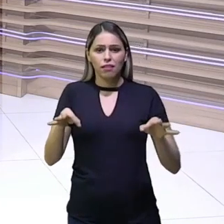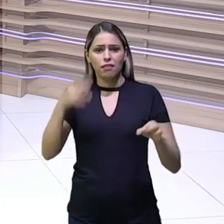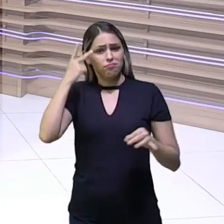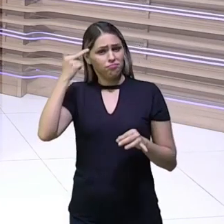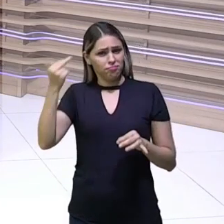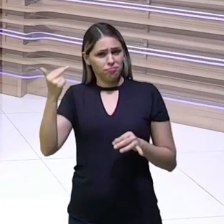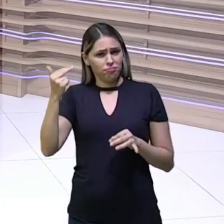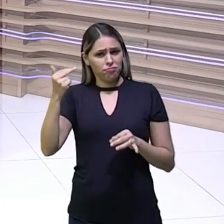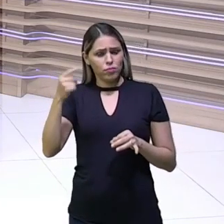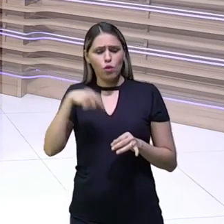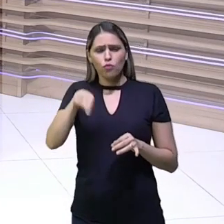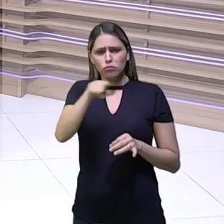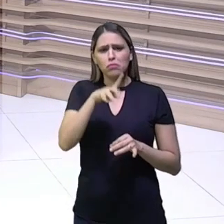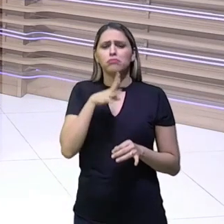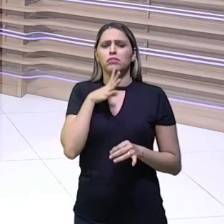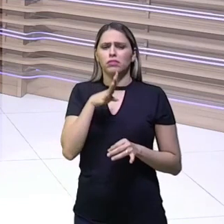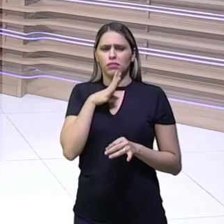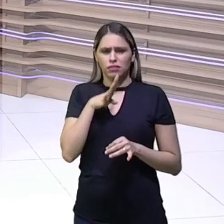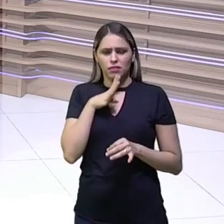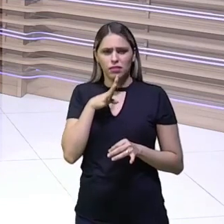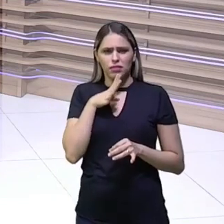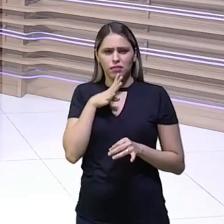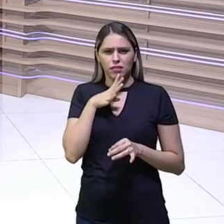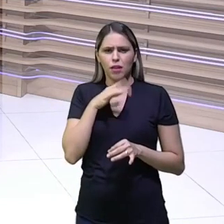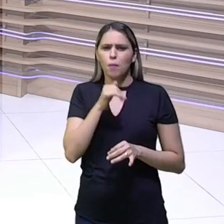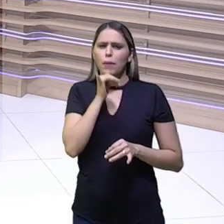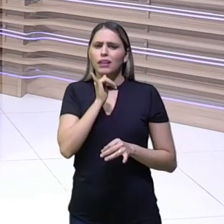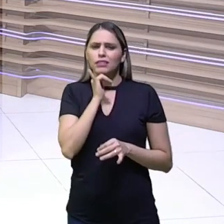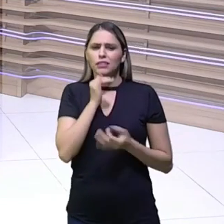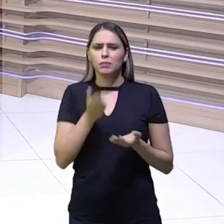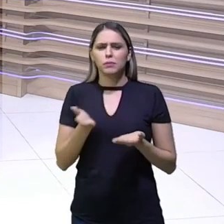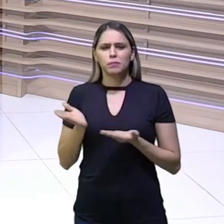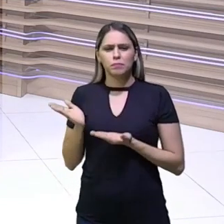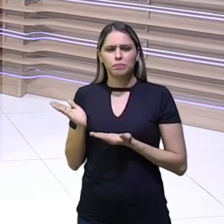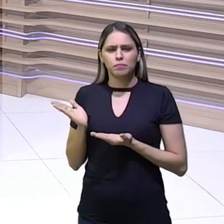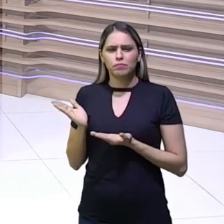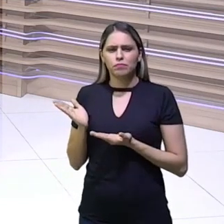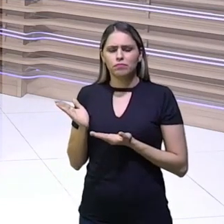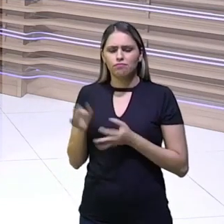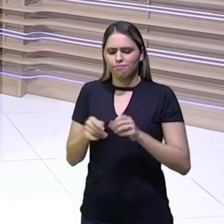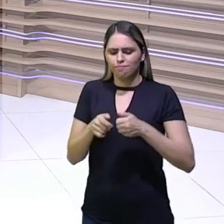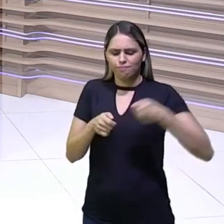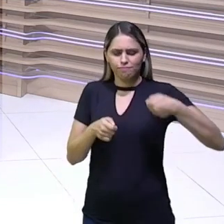você já conhece. Você conhece a trena?